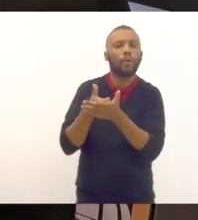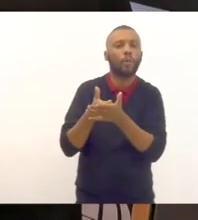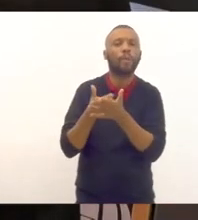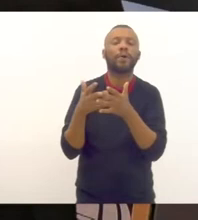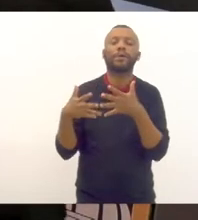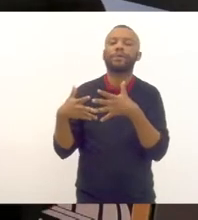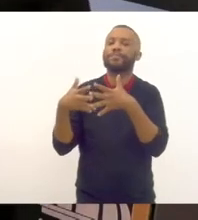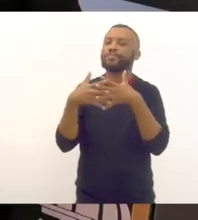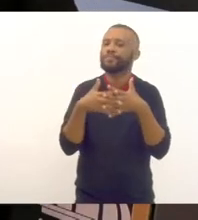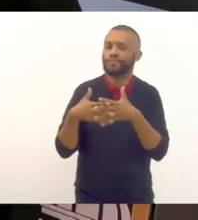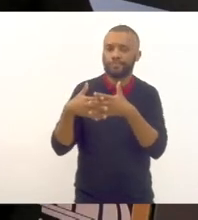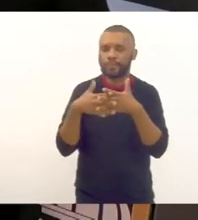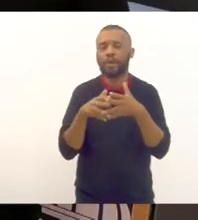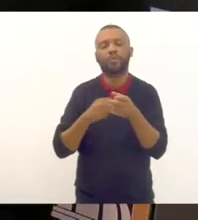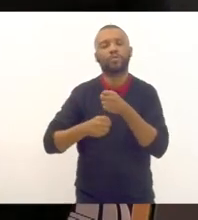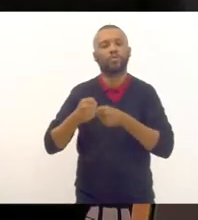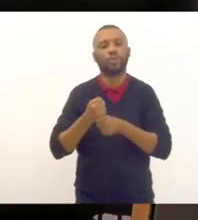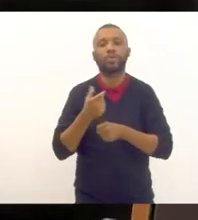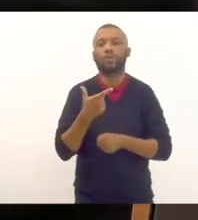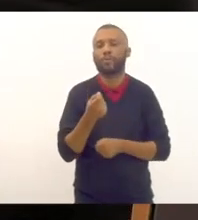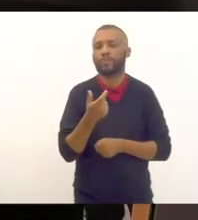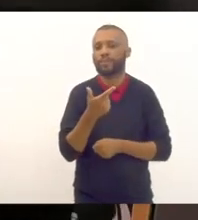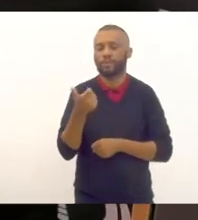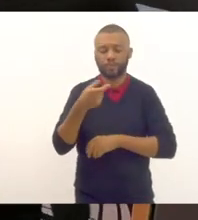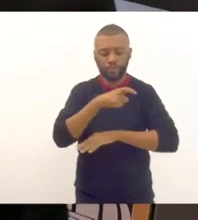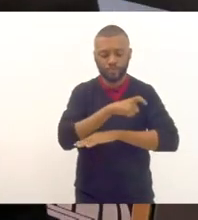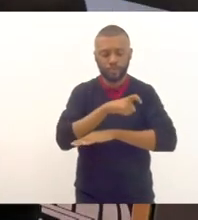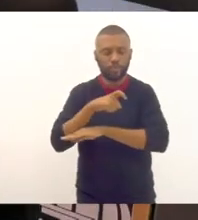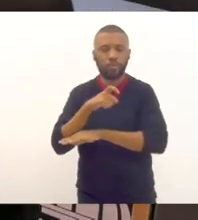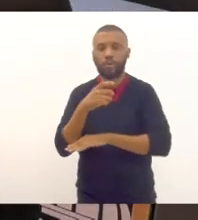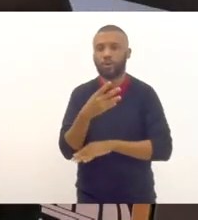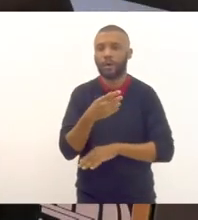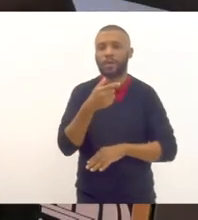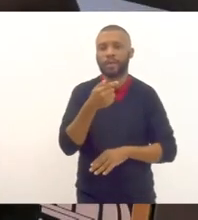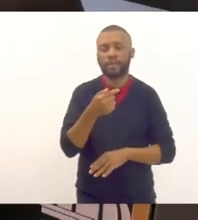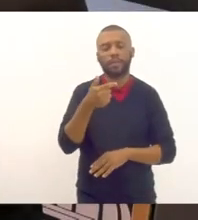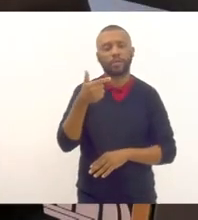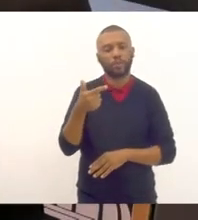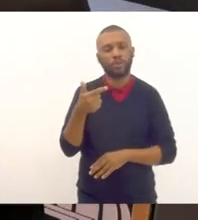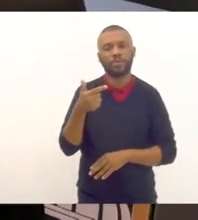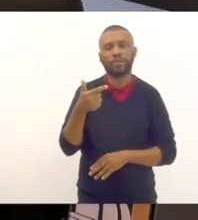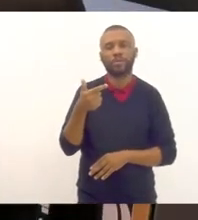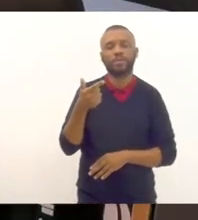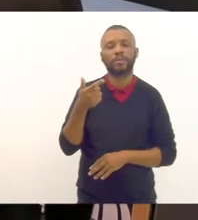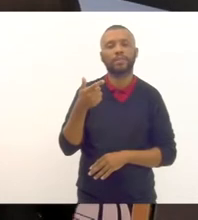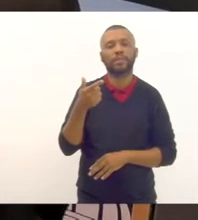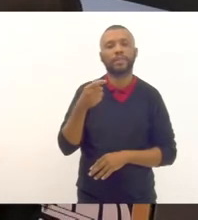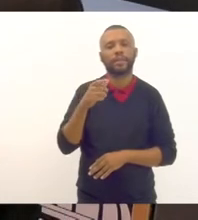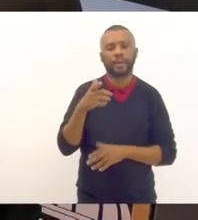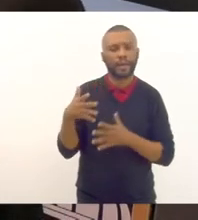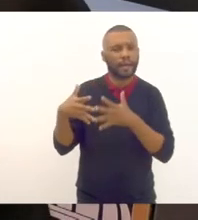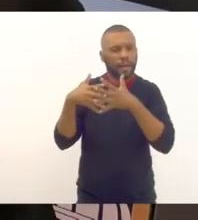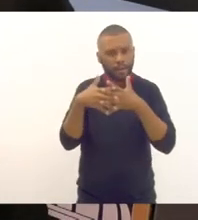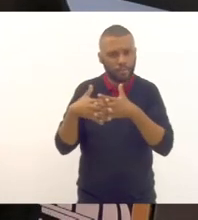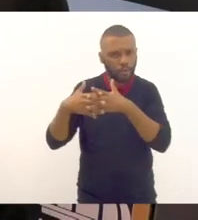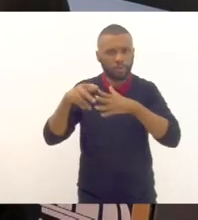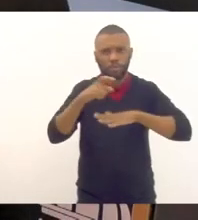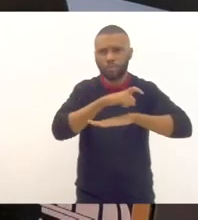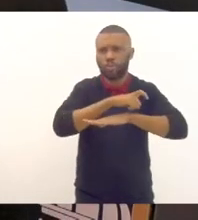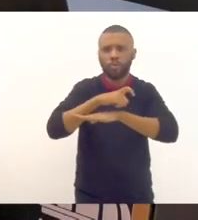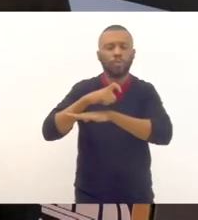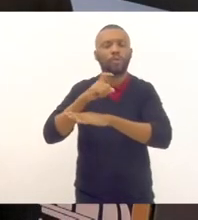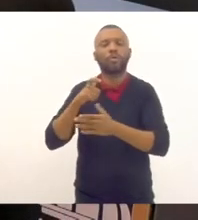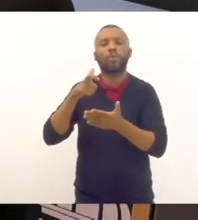Janeiro em 2021. Uma estimativa de 472 semi-reboques foram comprados por outros